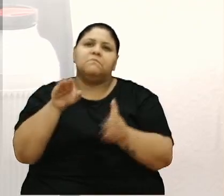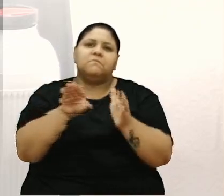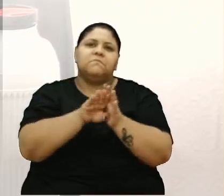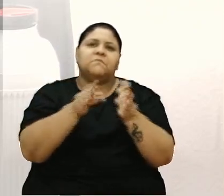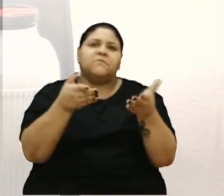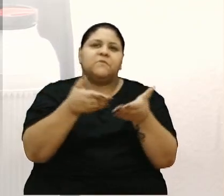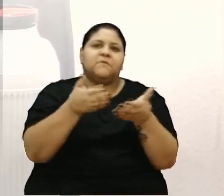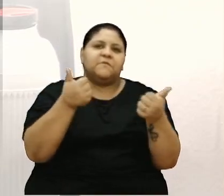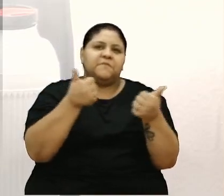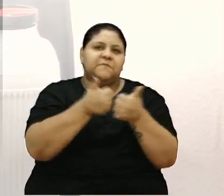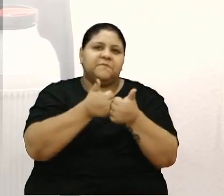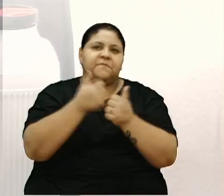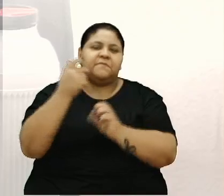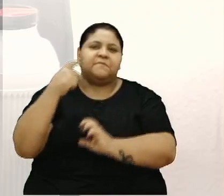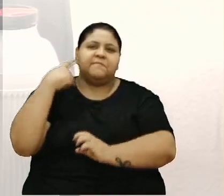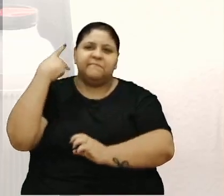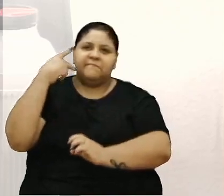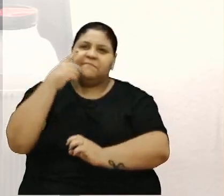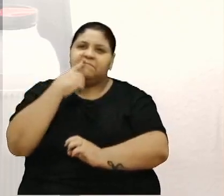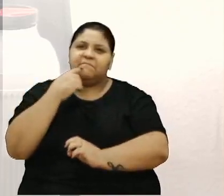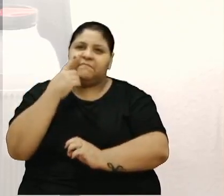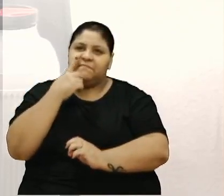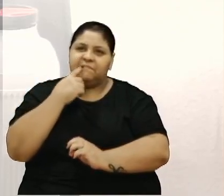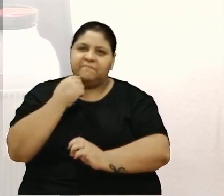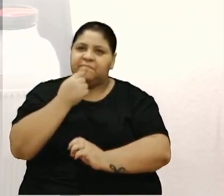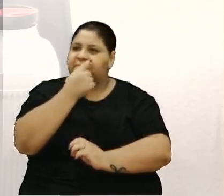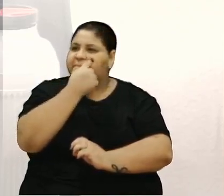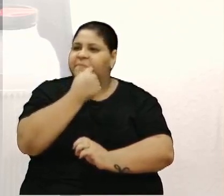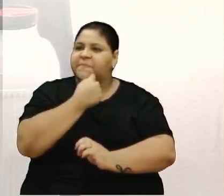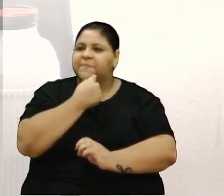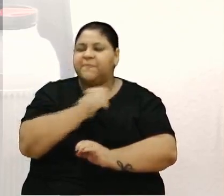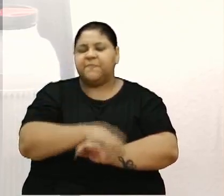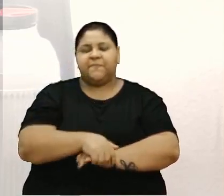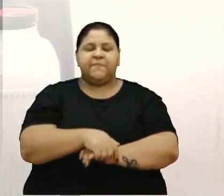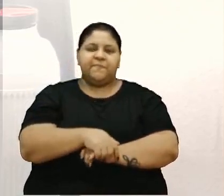ladinho, vereadora Rose Frigeiro e vereador Wagner Petrini.